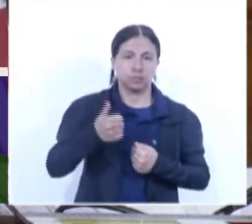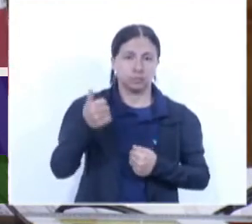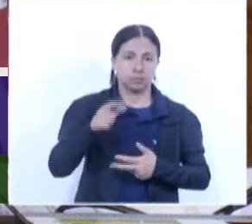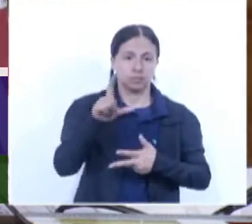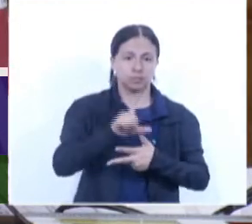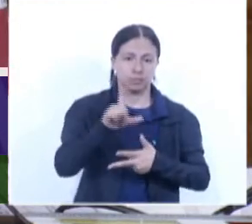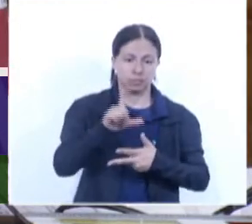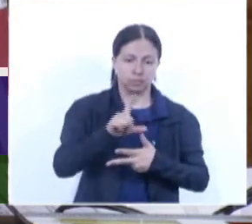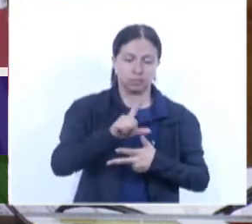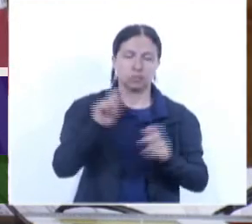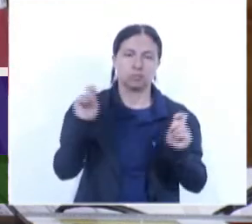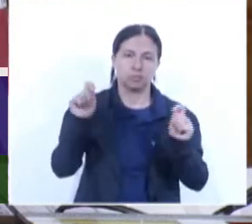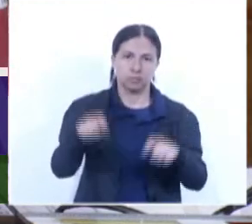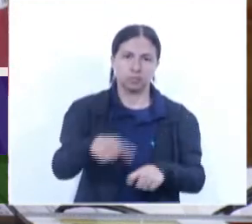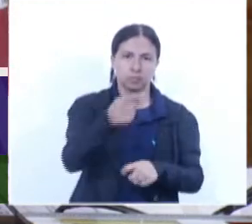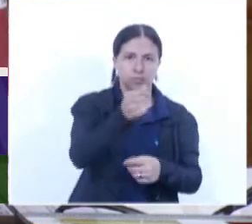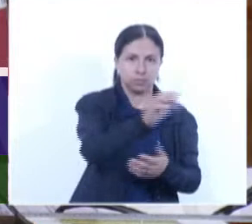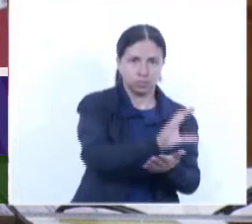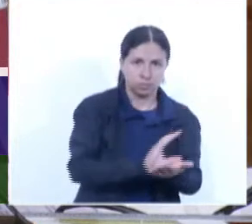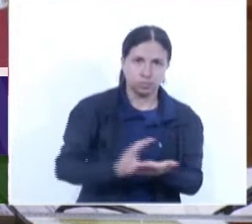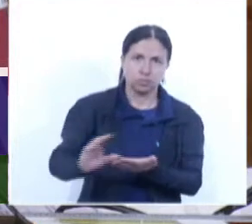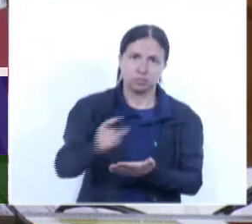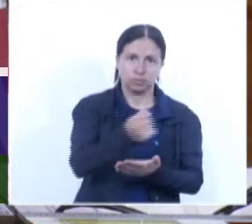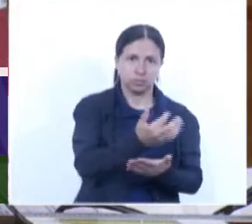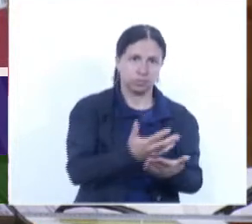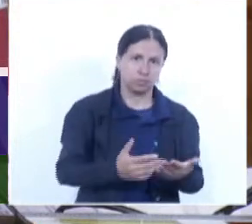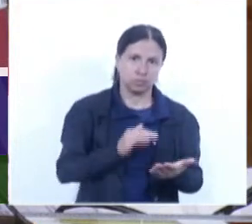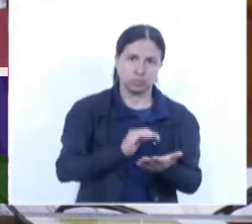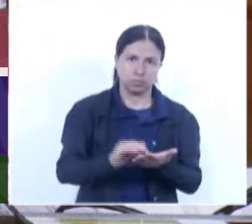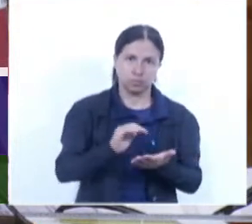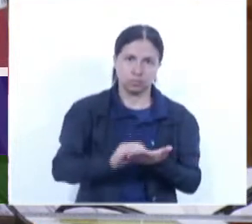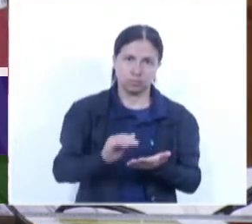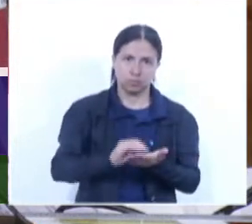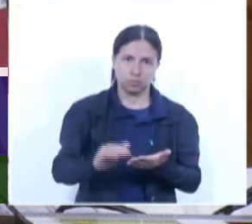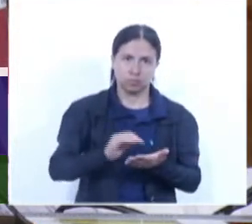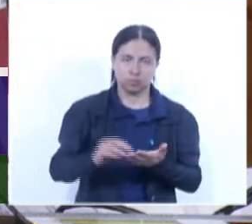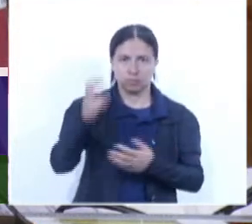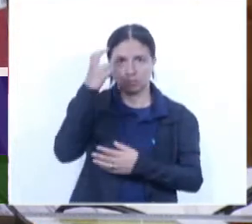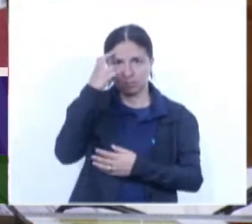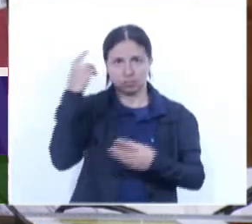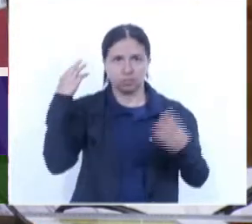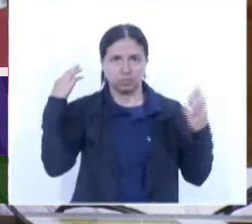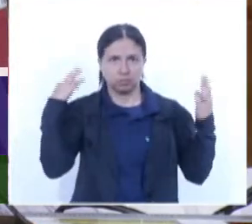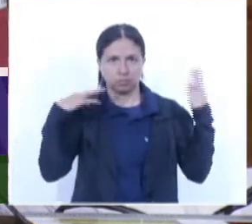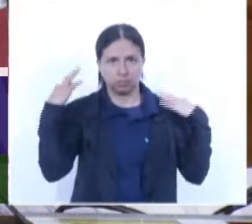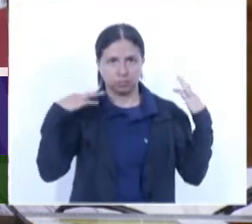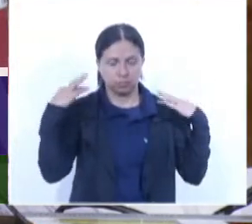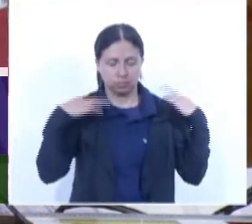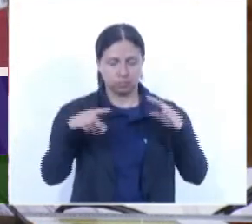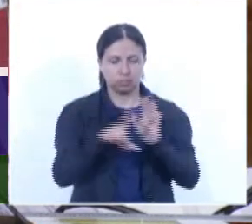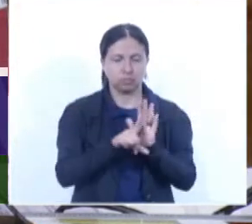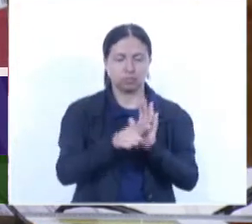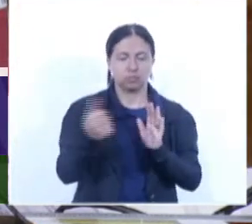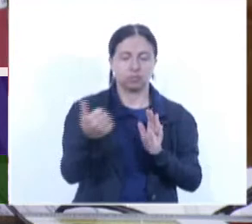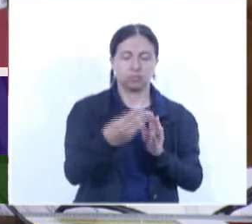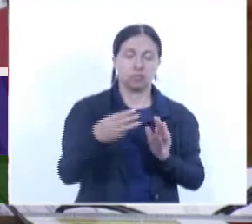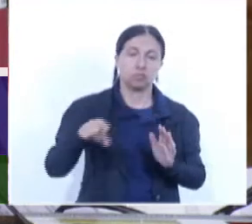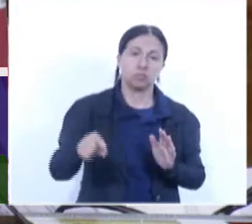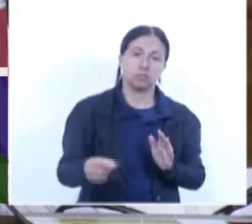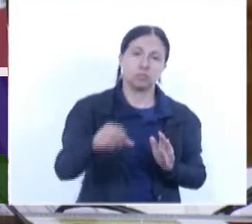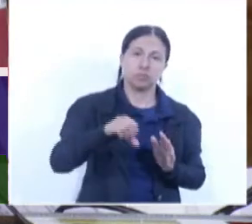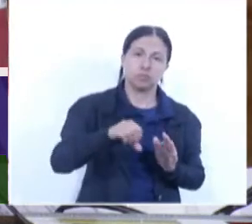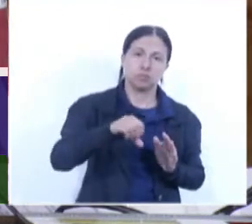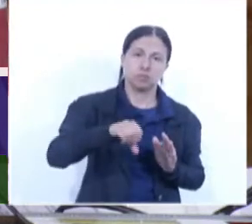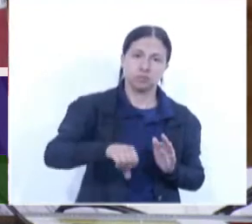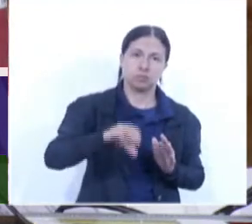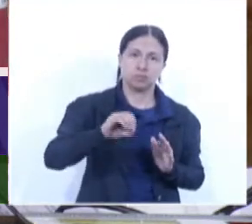promover a transferência de recursos no orçamento da secretaria municipal de cultura e turismo constante da lei 13.905 de